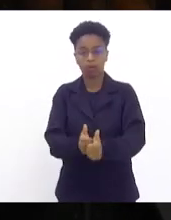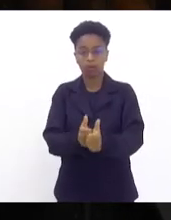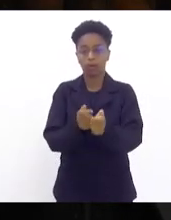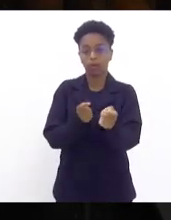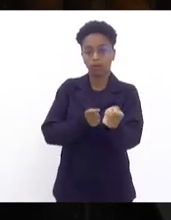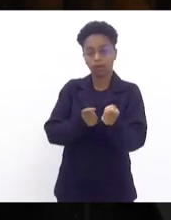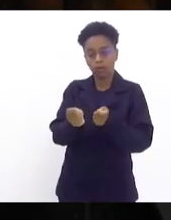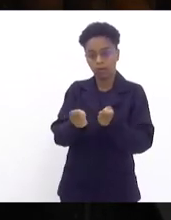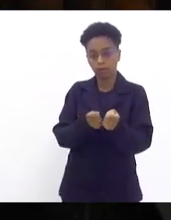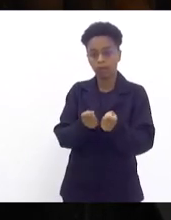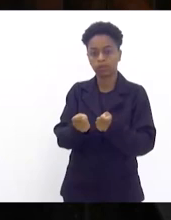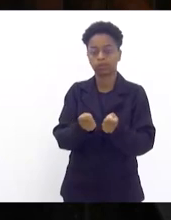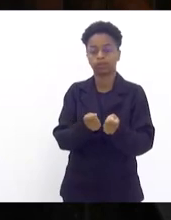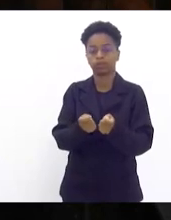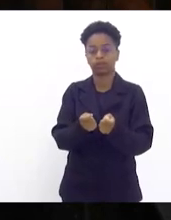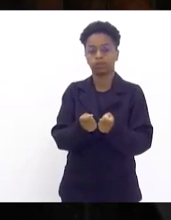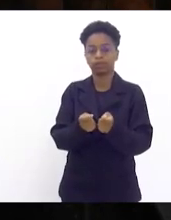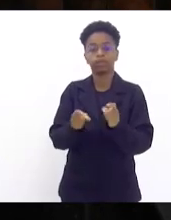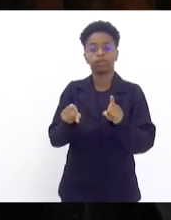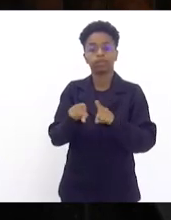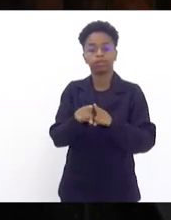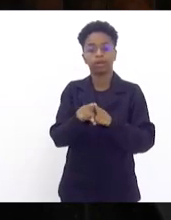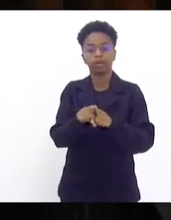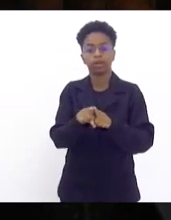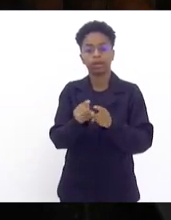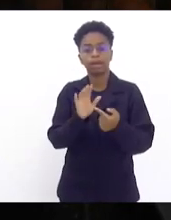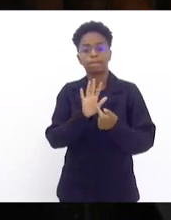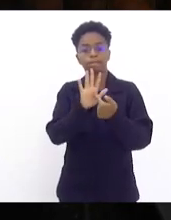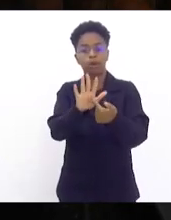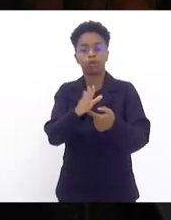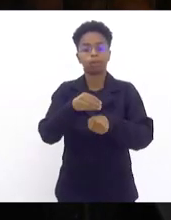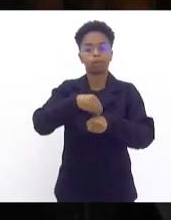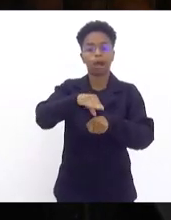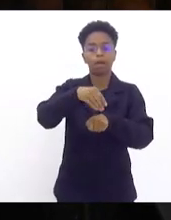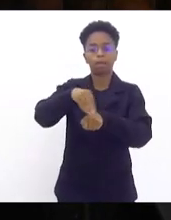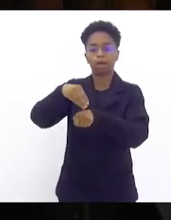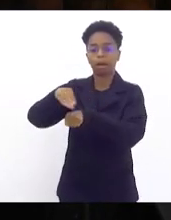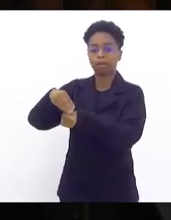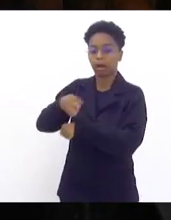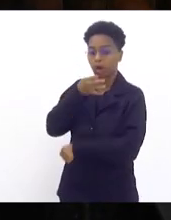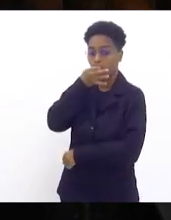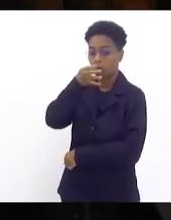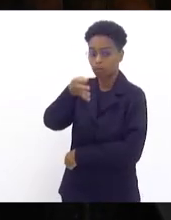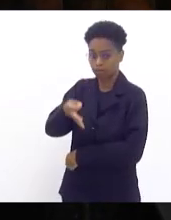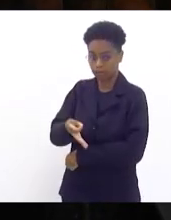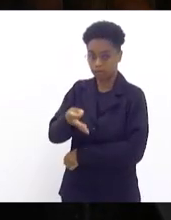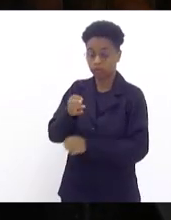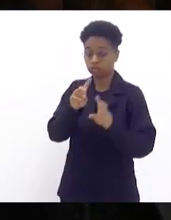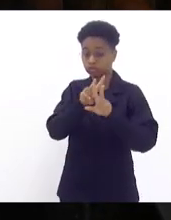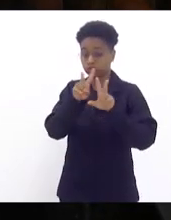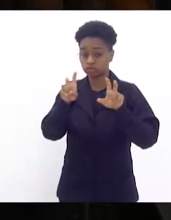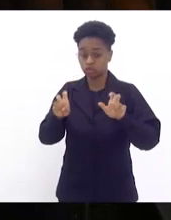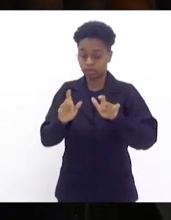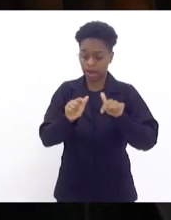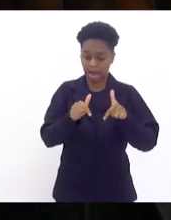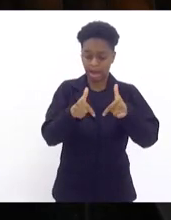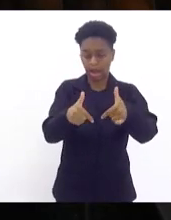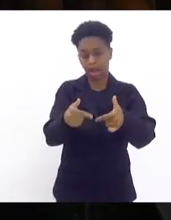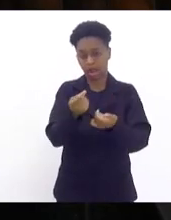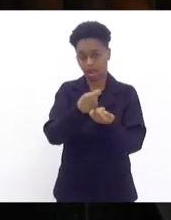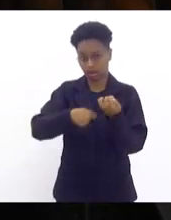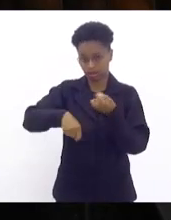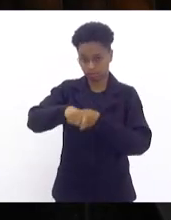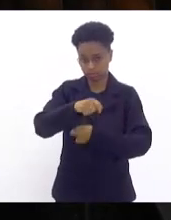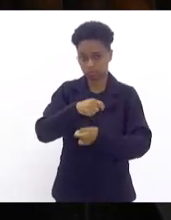controlam imita em juízo de valor sobre todos os atos administrativos